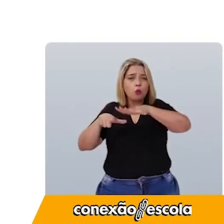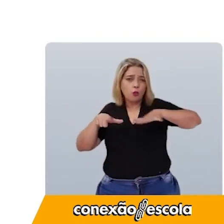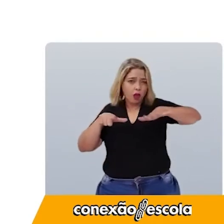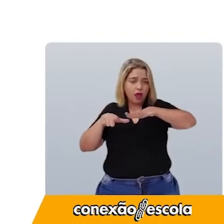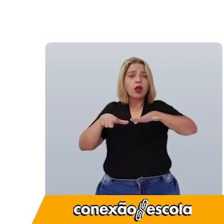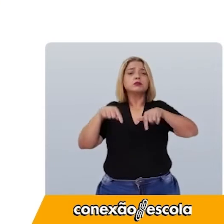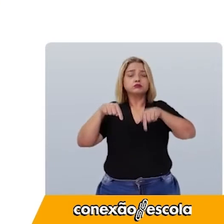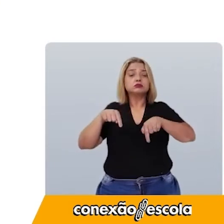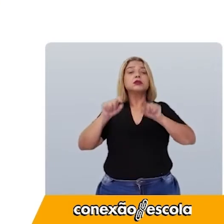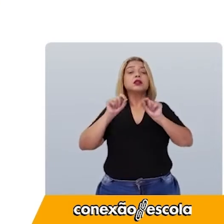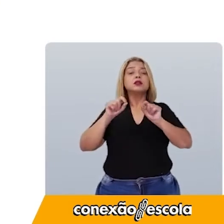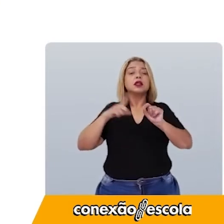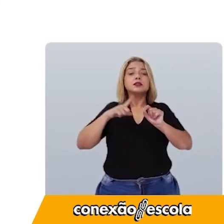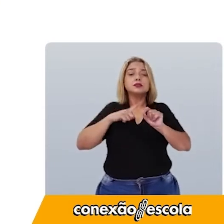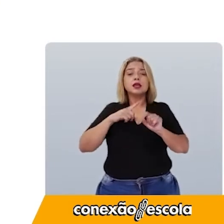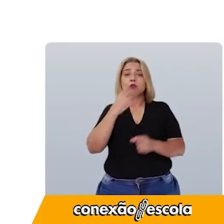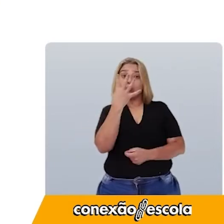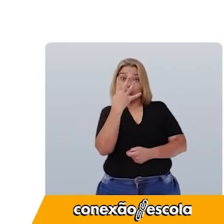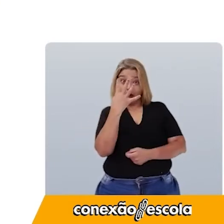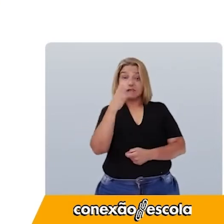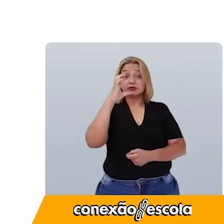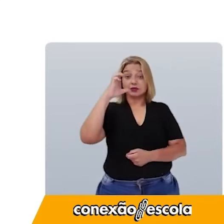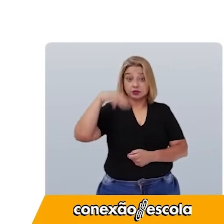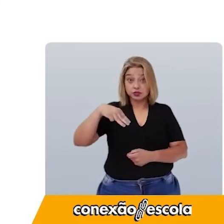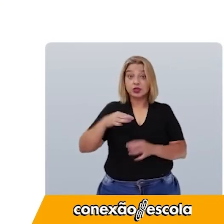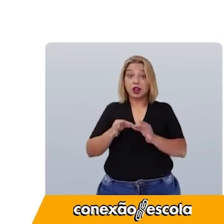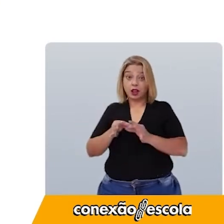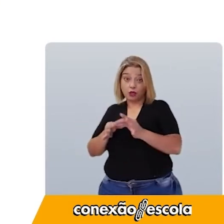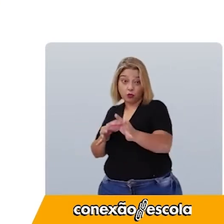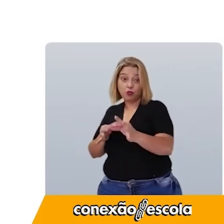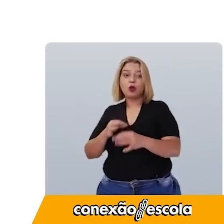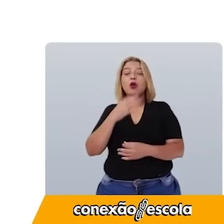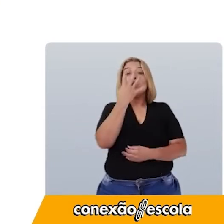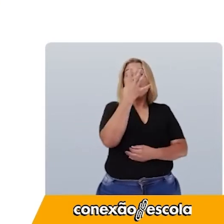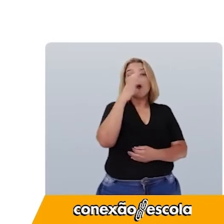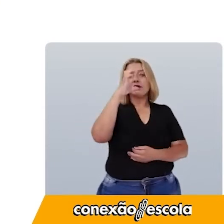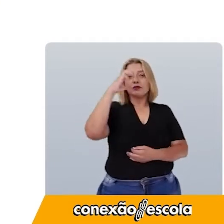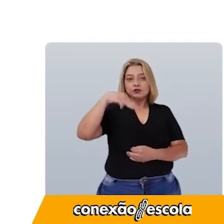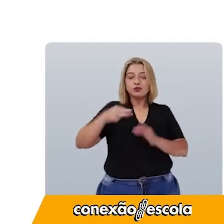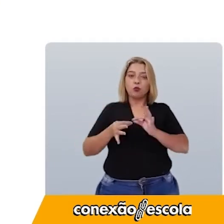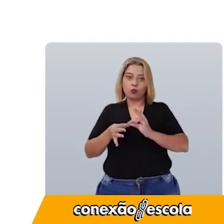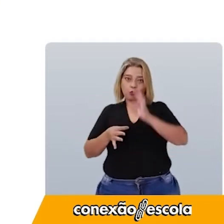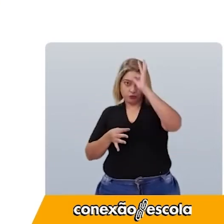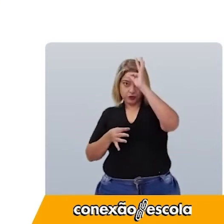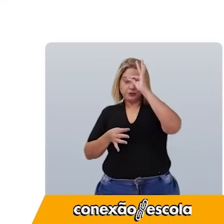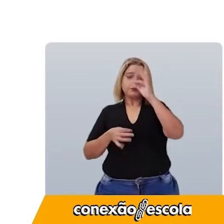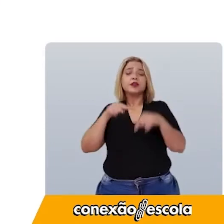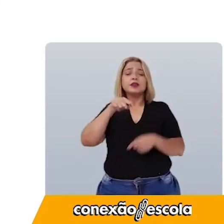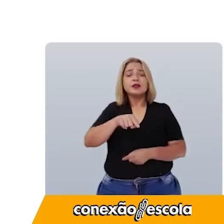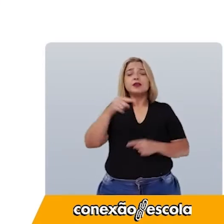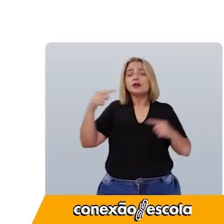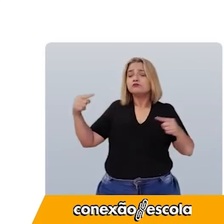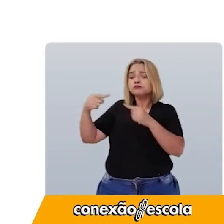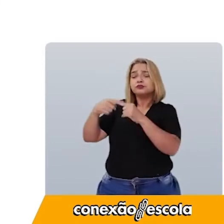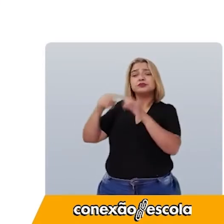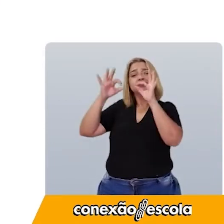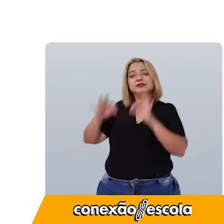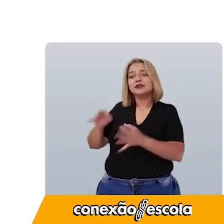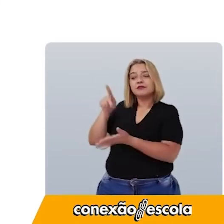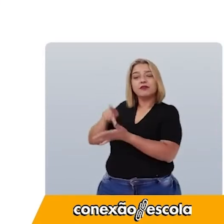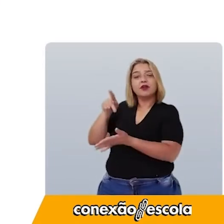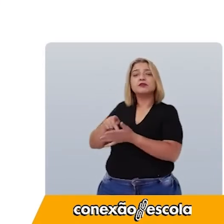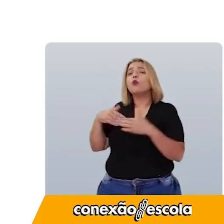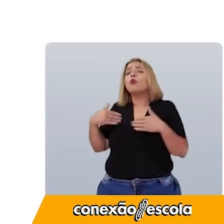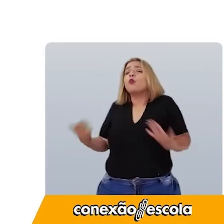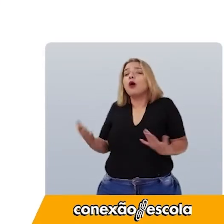largura por 4 centímetros de comprimento. Qual é a área real deste quarto? Vamos